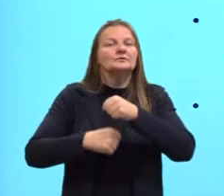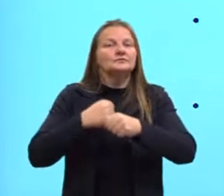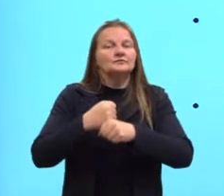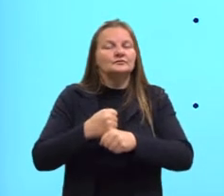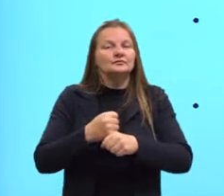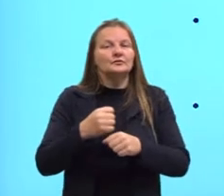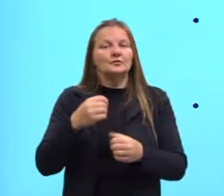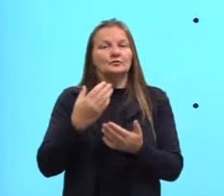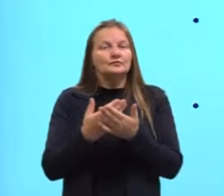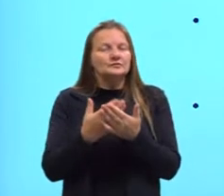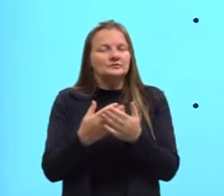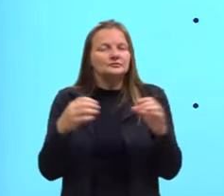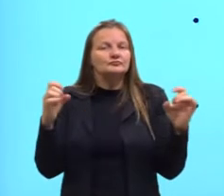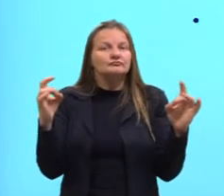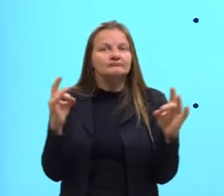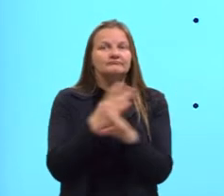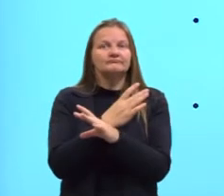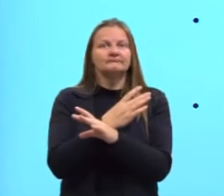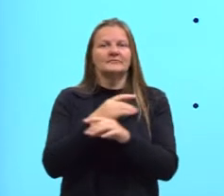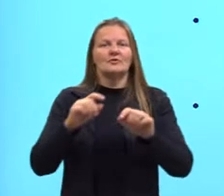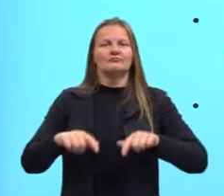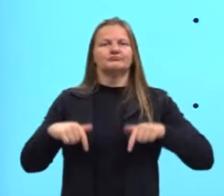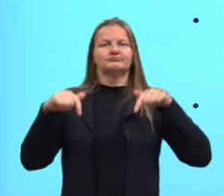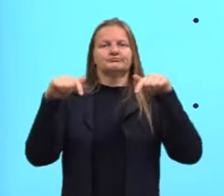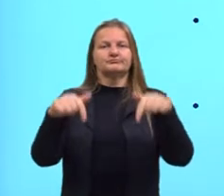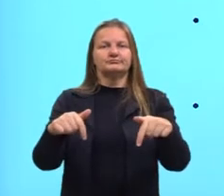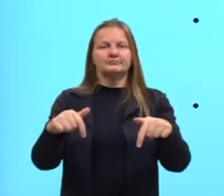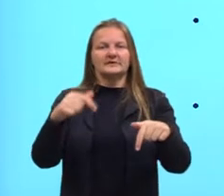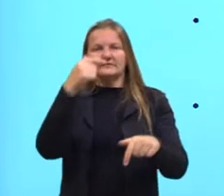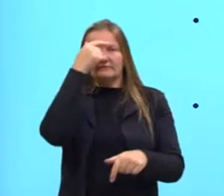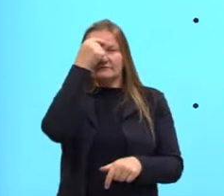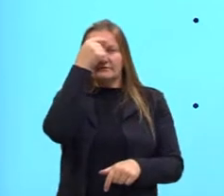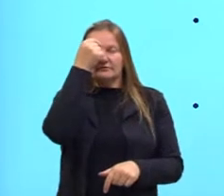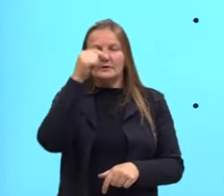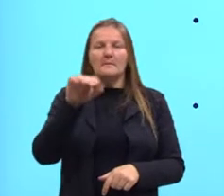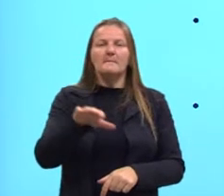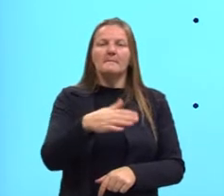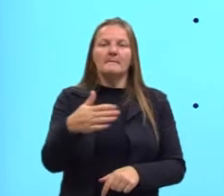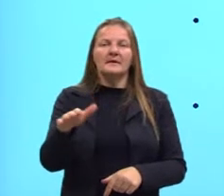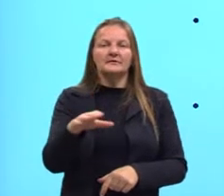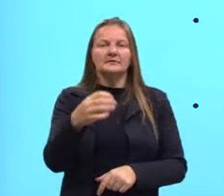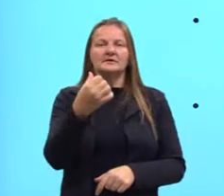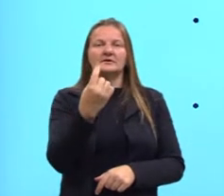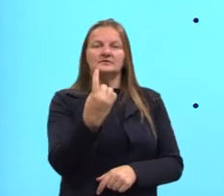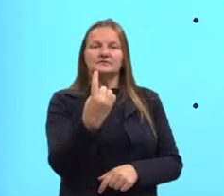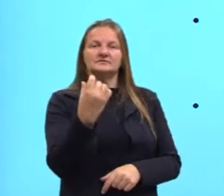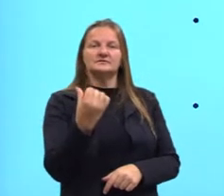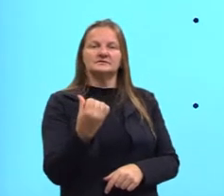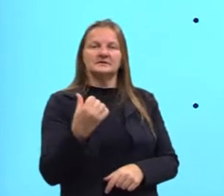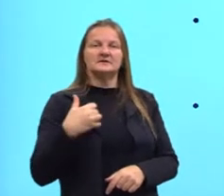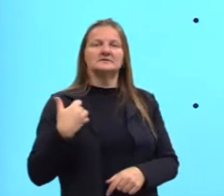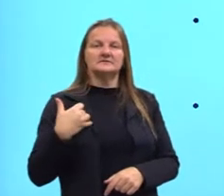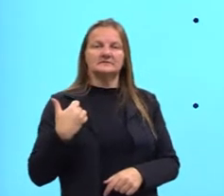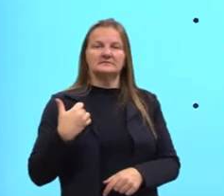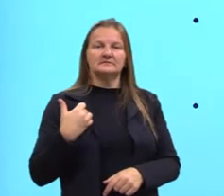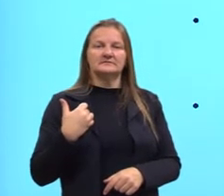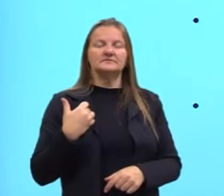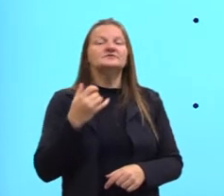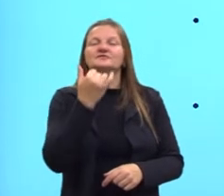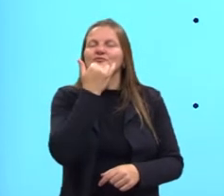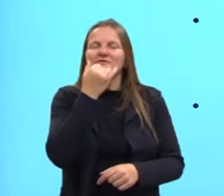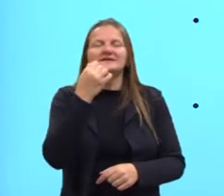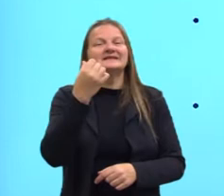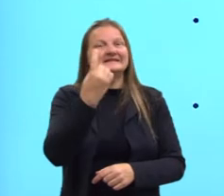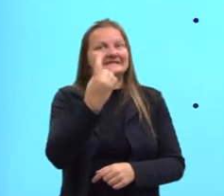concluir né pegar ali seu diploma em um curso superior é de 16 anos tá a